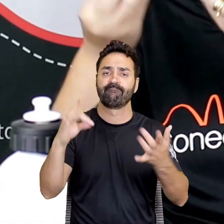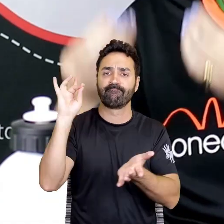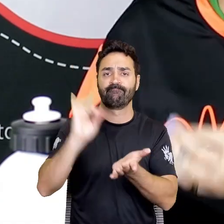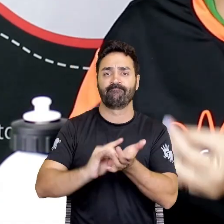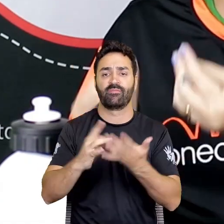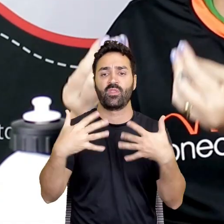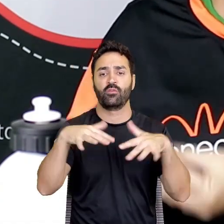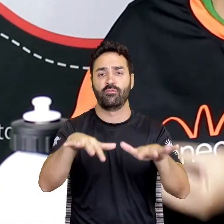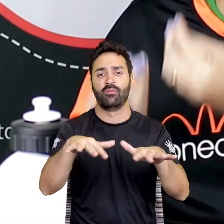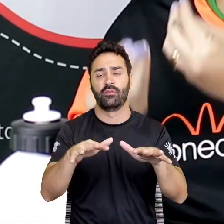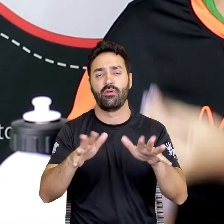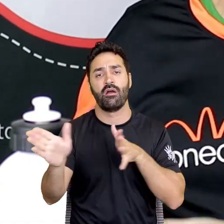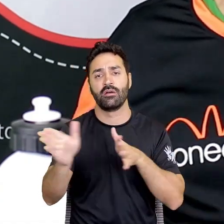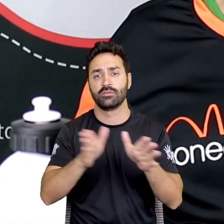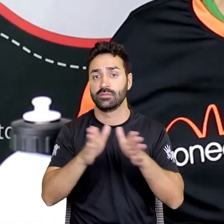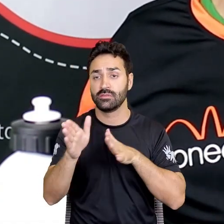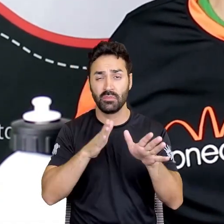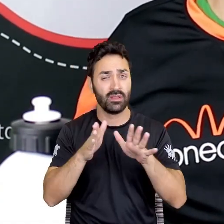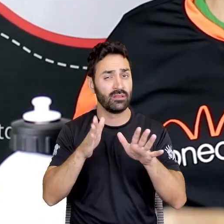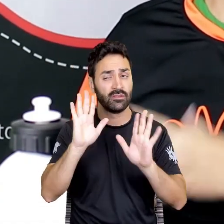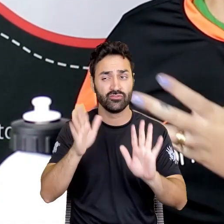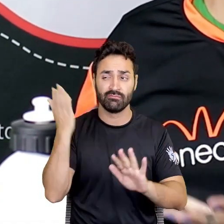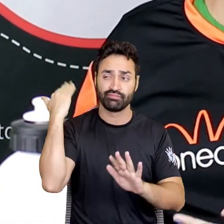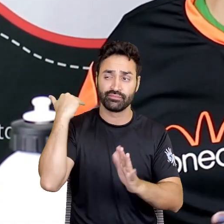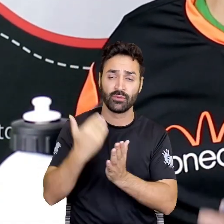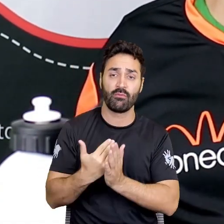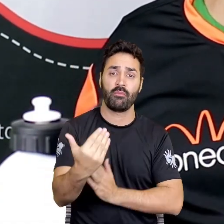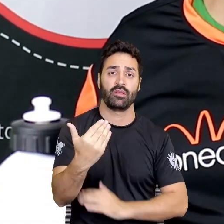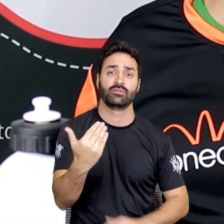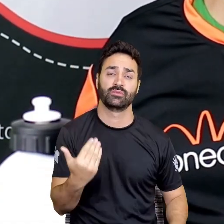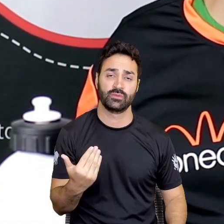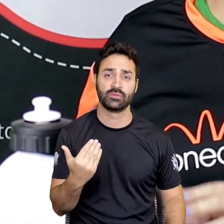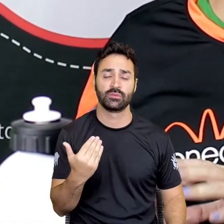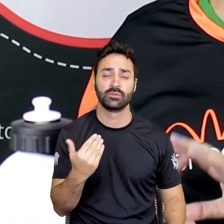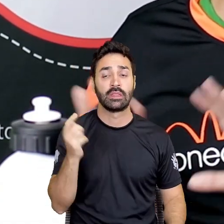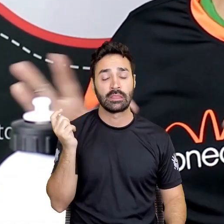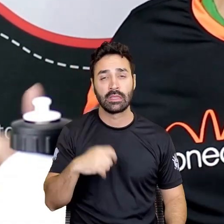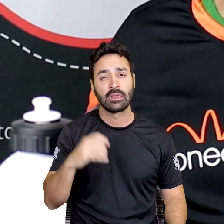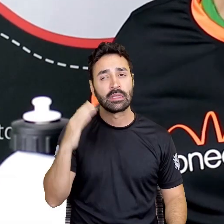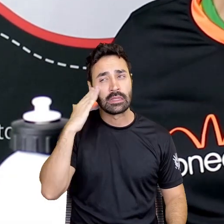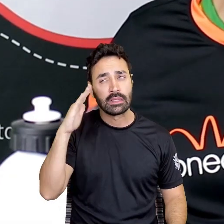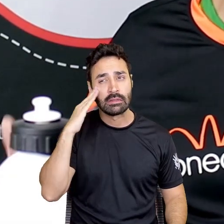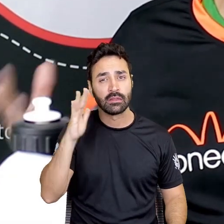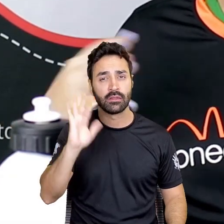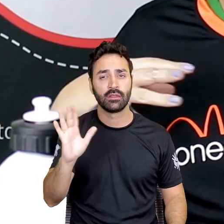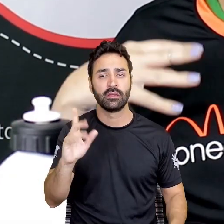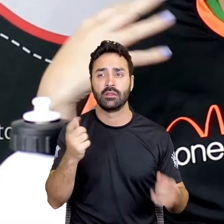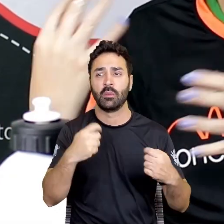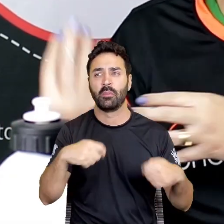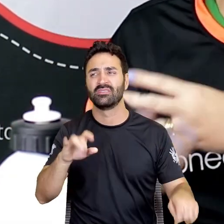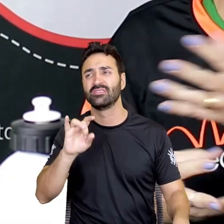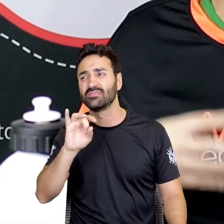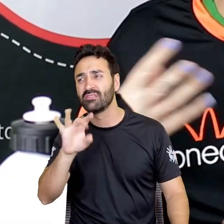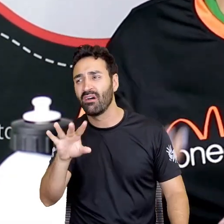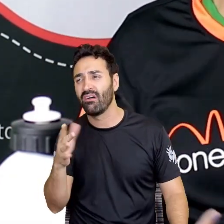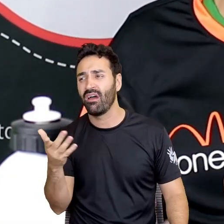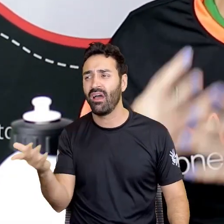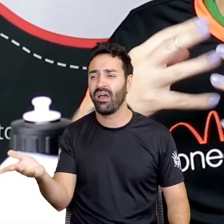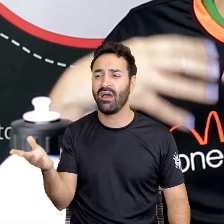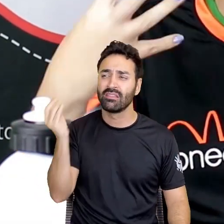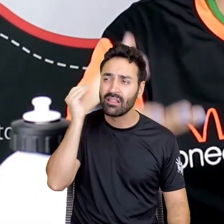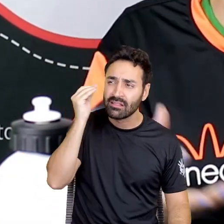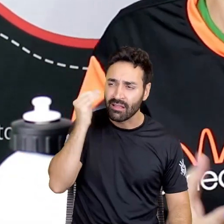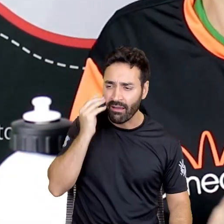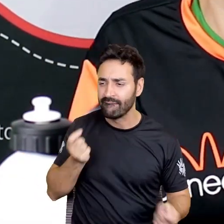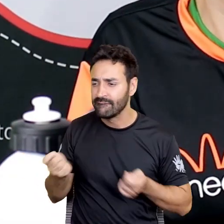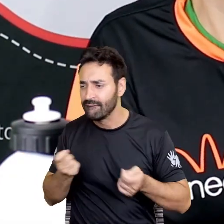uma acessibilidade desde o berço. Que aí a gente entender que a gente não vai ter que ficar tampando buraco, a gente vai trazer o conhecimento